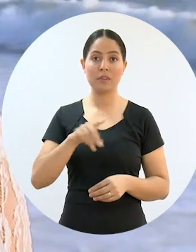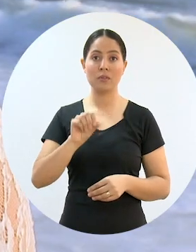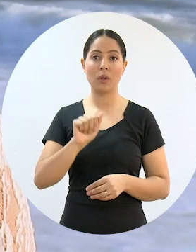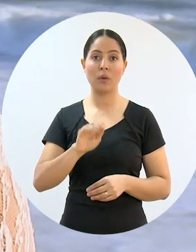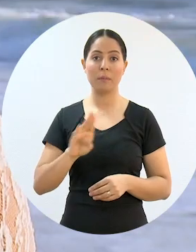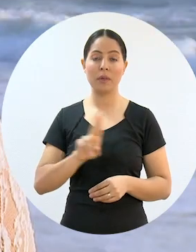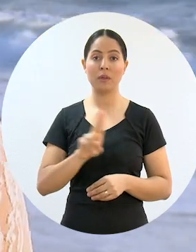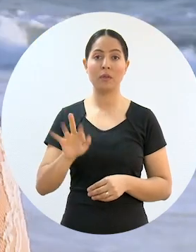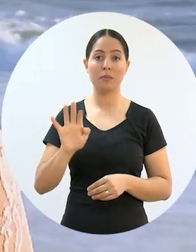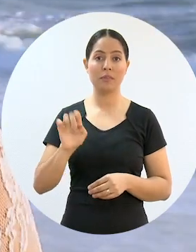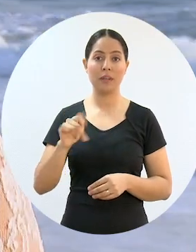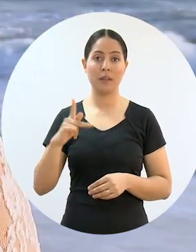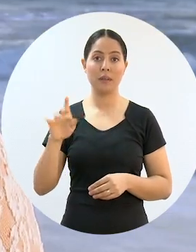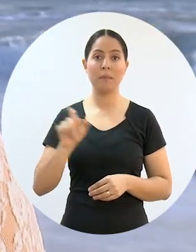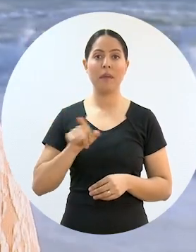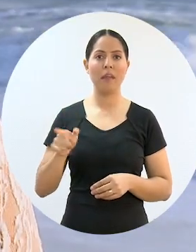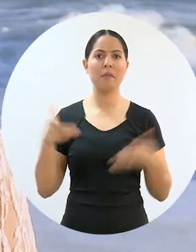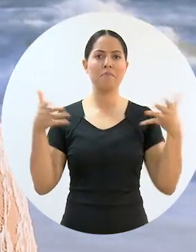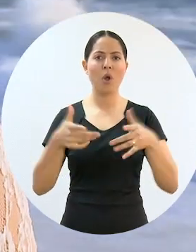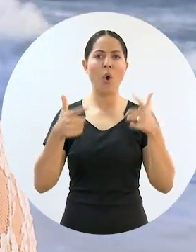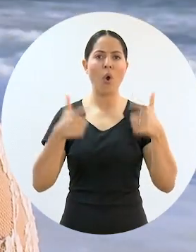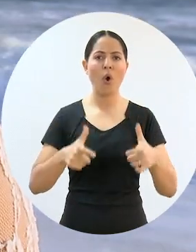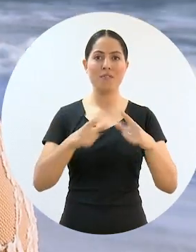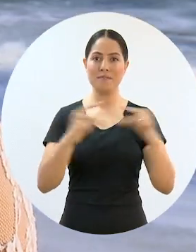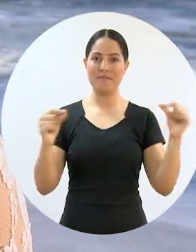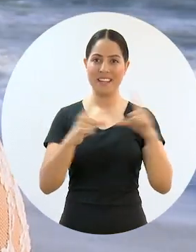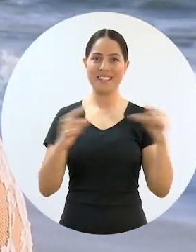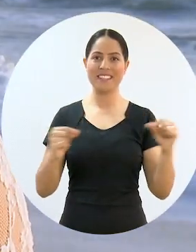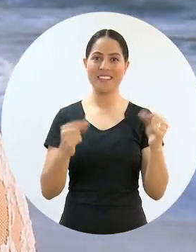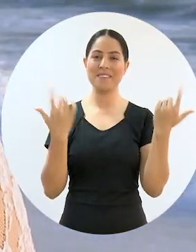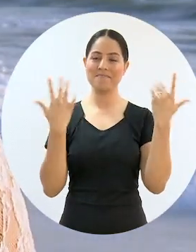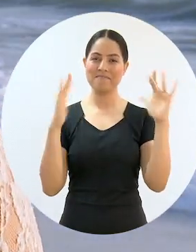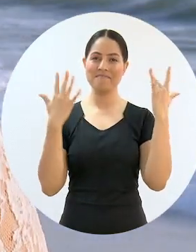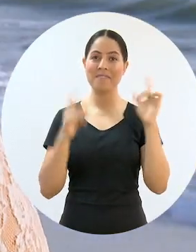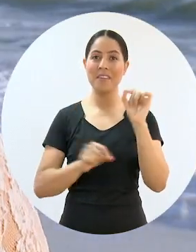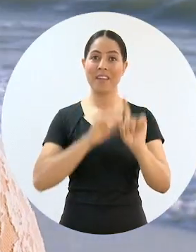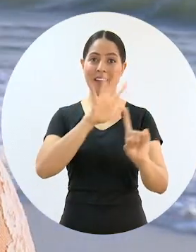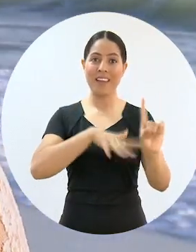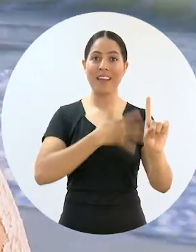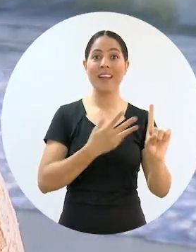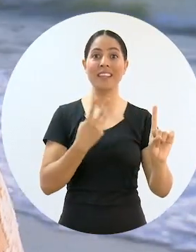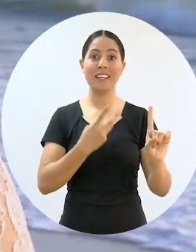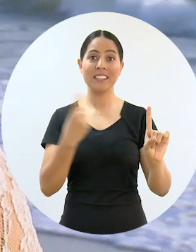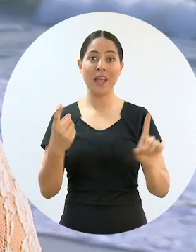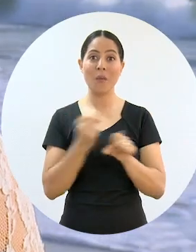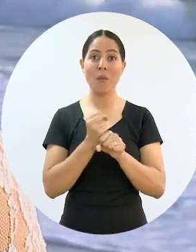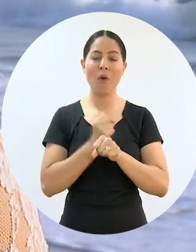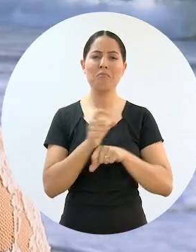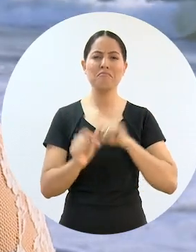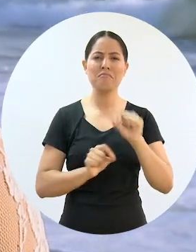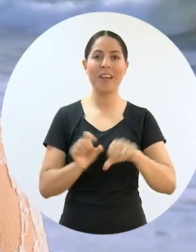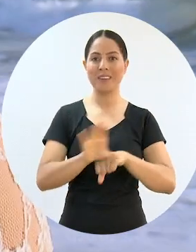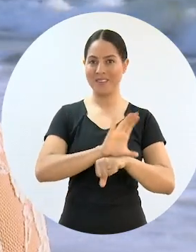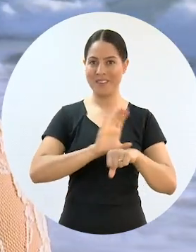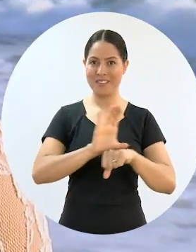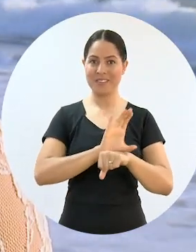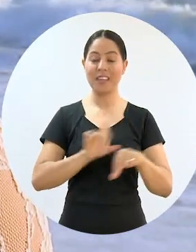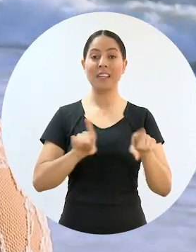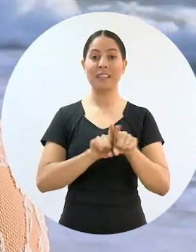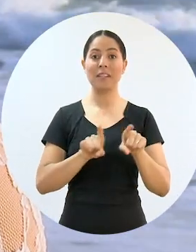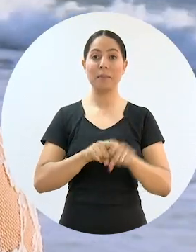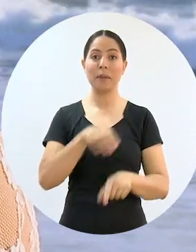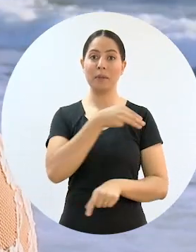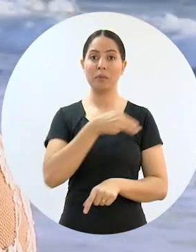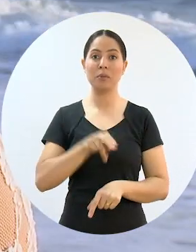Felipe Santa Cruz participou em Brasília da comemoração de 31 anos da promulgação da Constituição da República e também